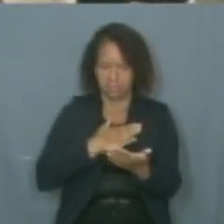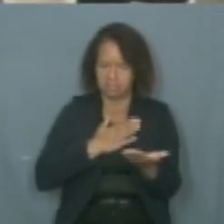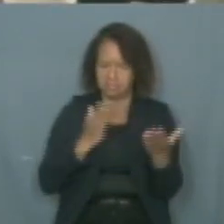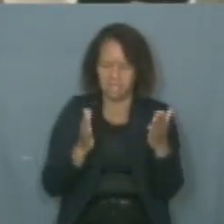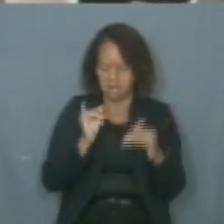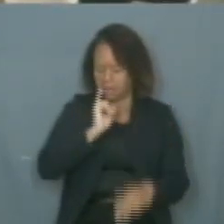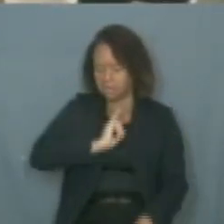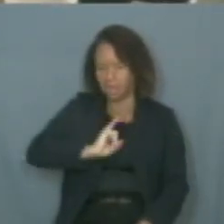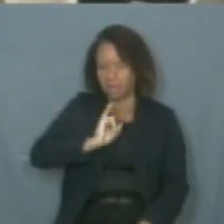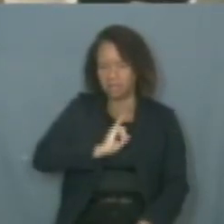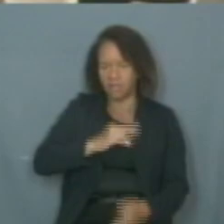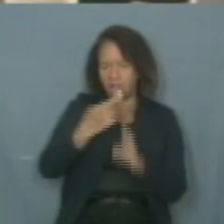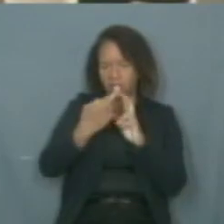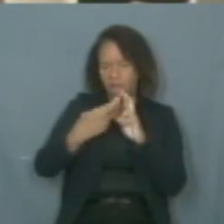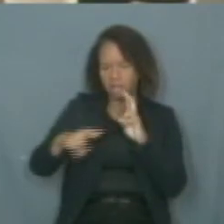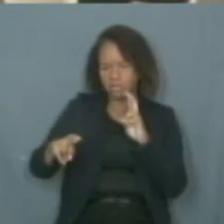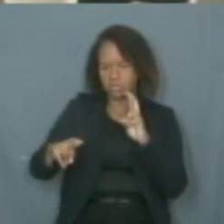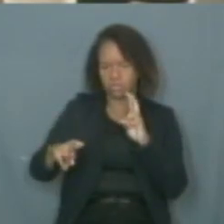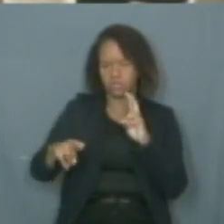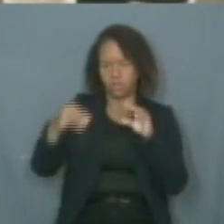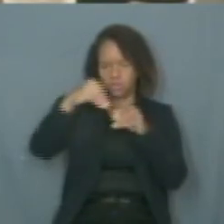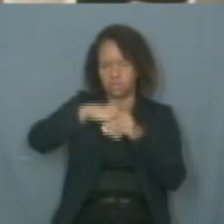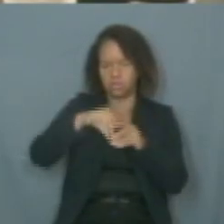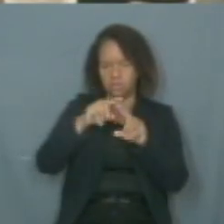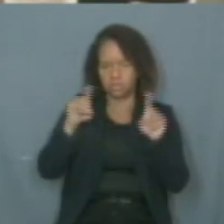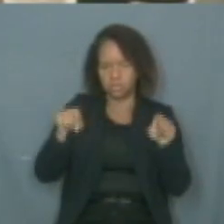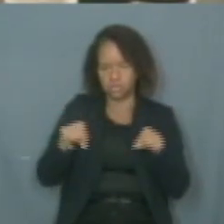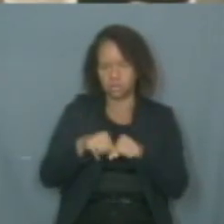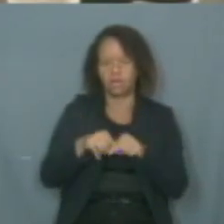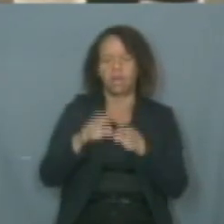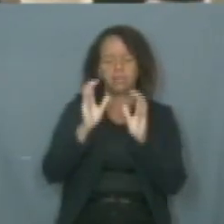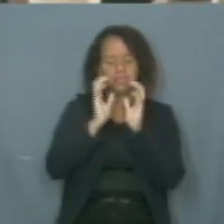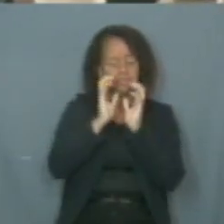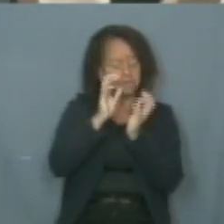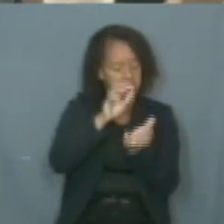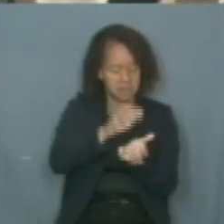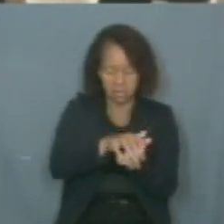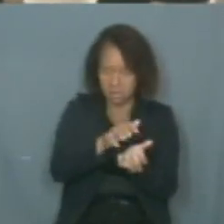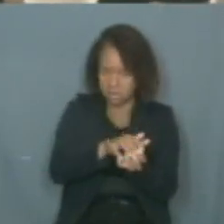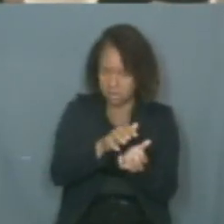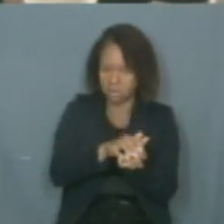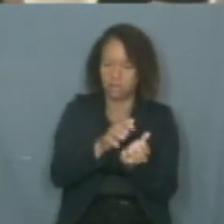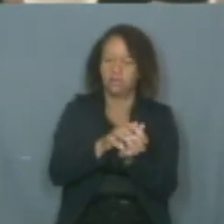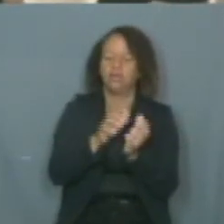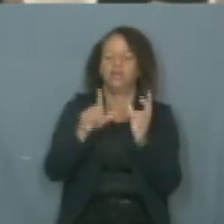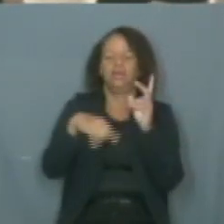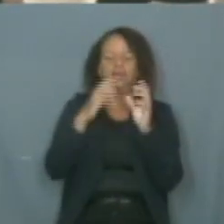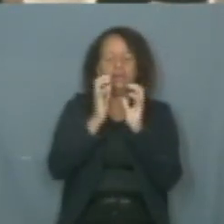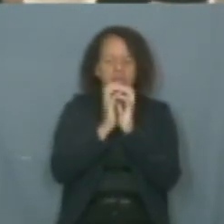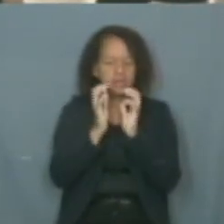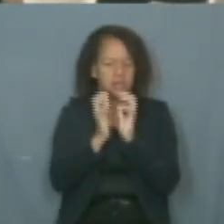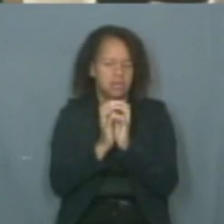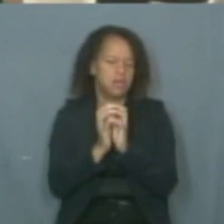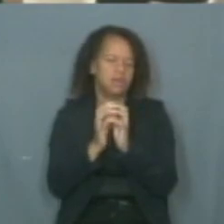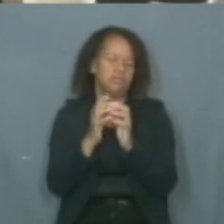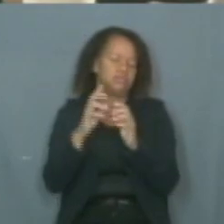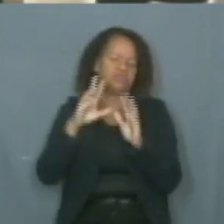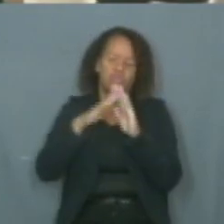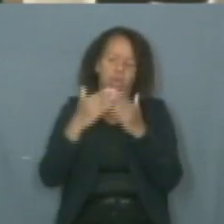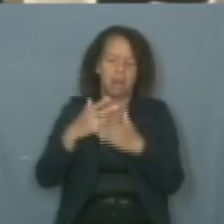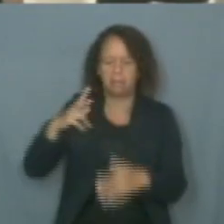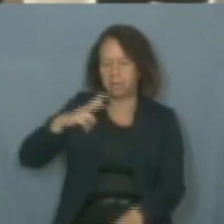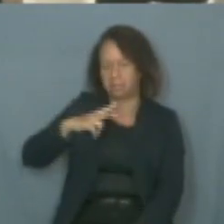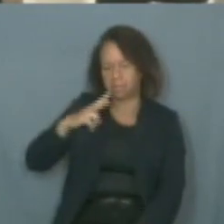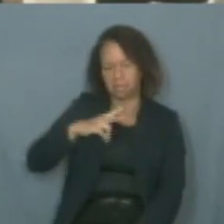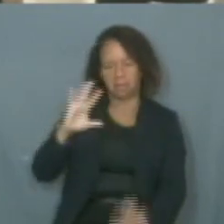um intervalo religioso nas escolas municipais, estaduais, instituições privadas também.